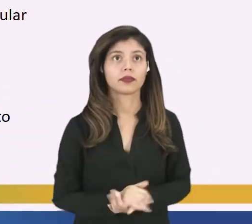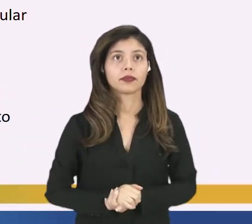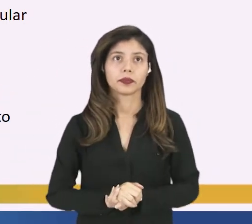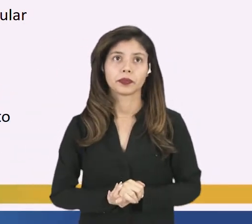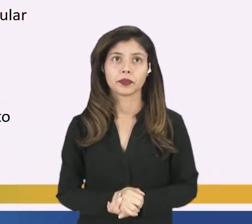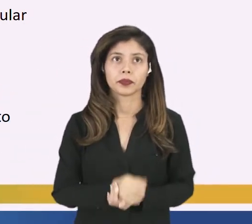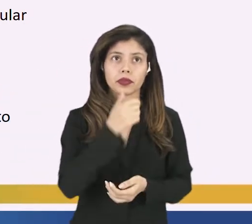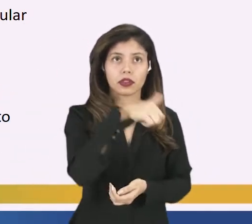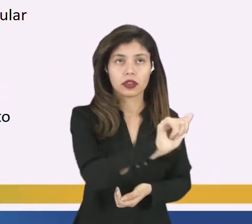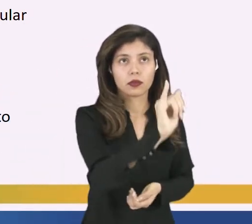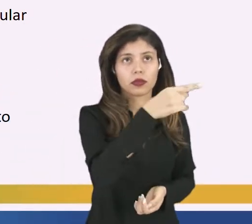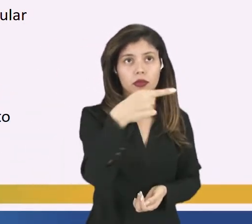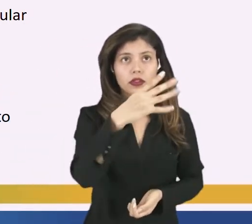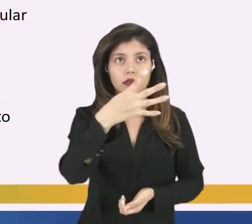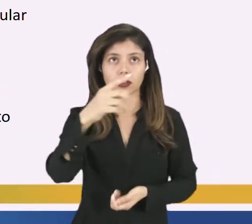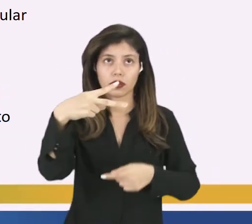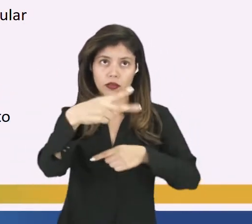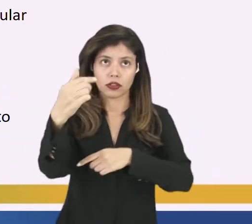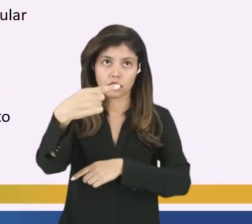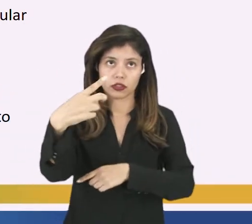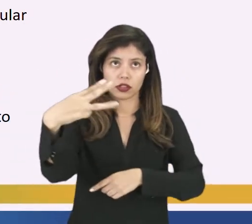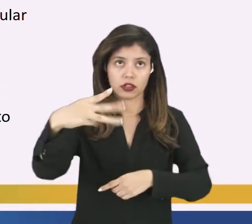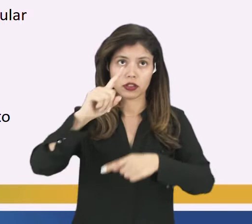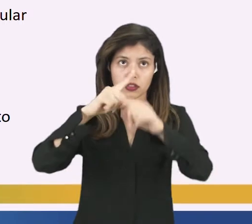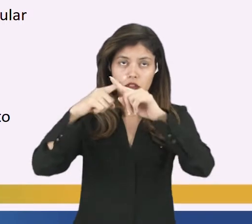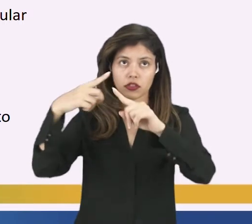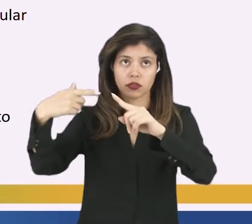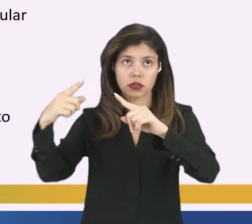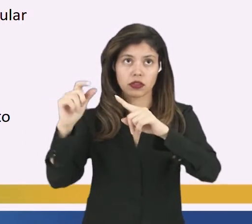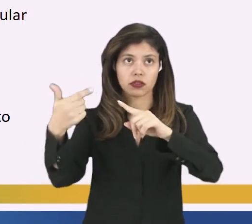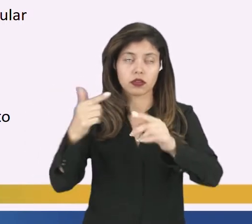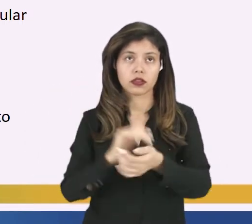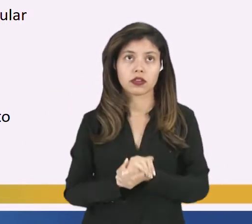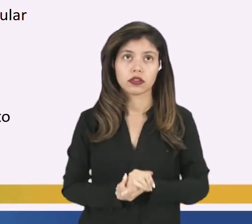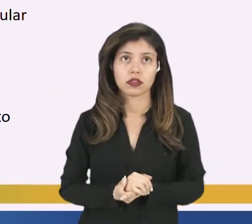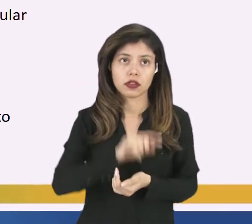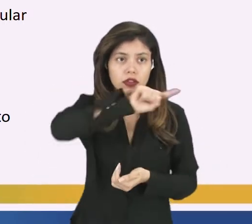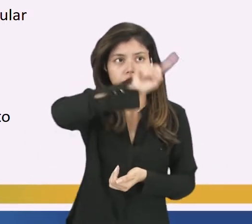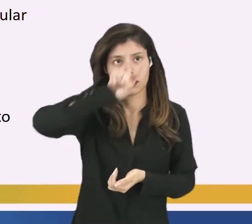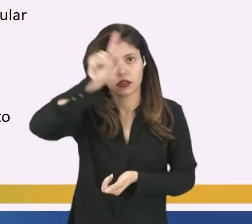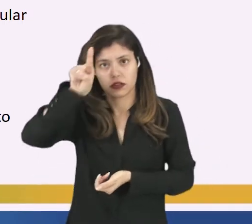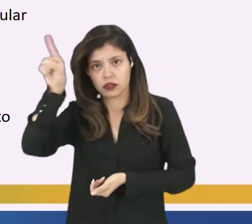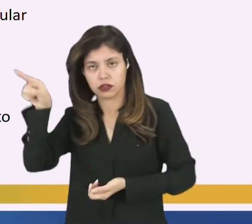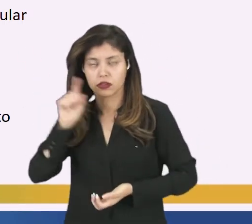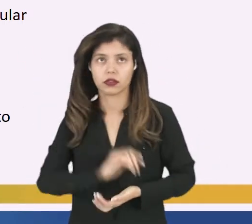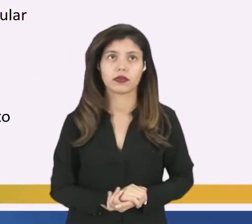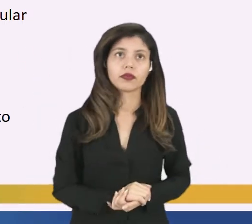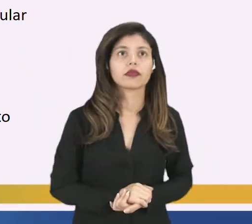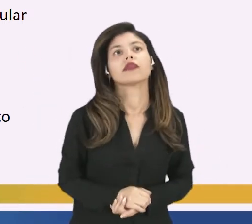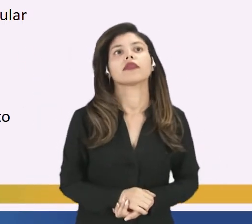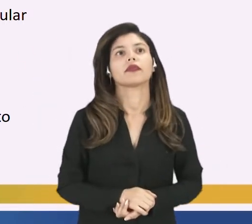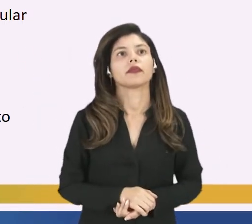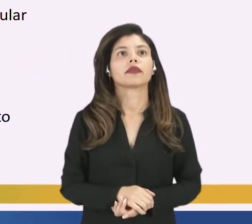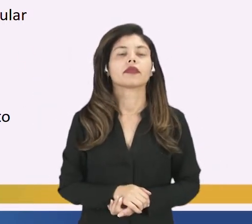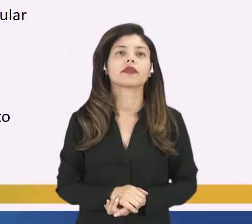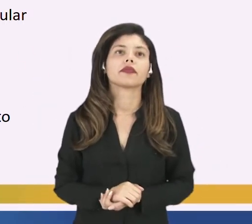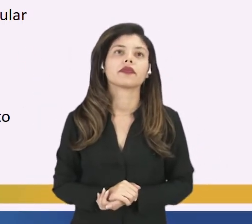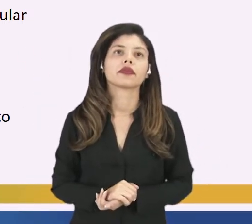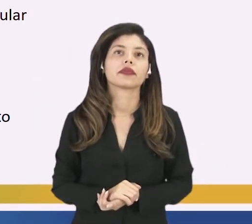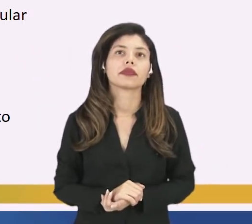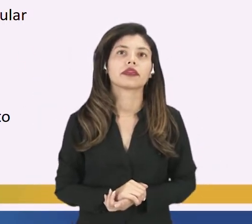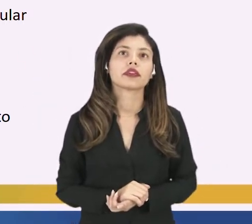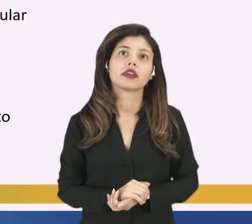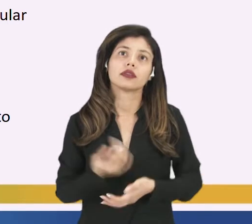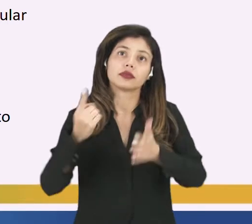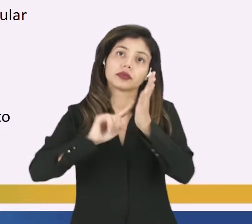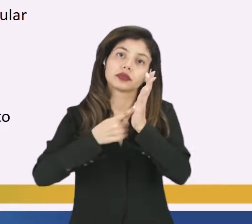que é y menos y0 igual a m que multiplica x menos x0. A gente chama isso aqui de ioiô igual a michiochô. Y menos